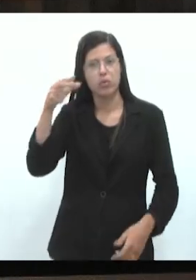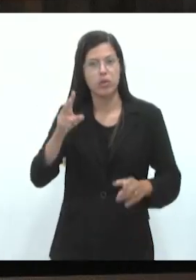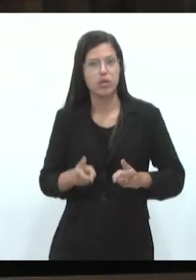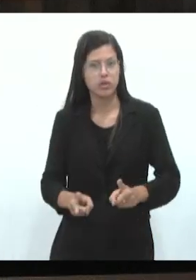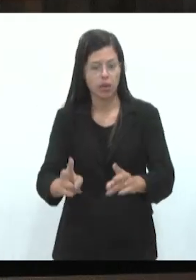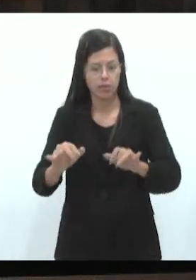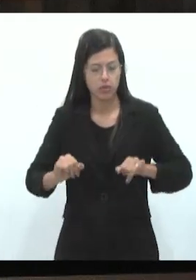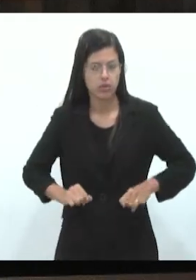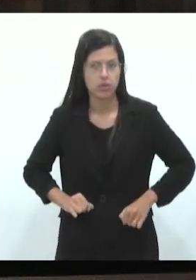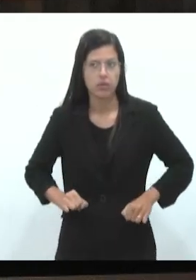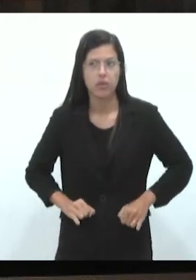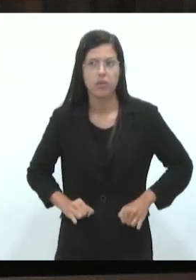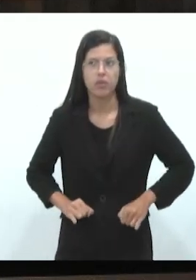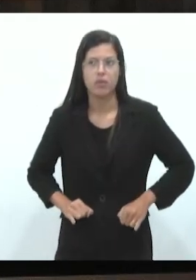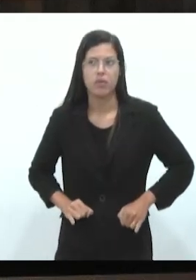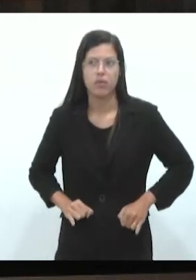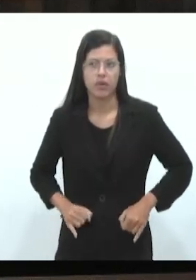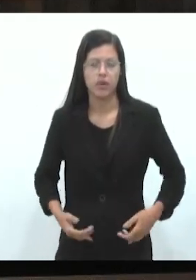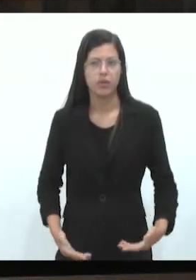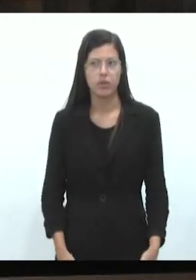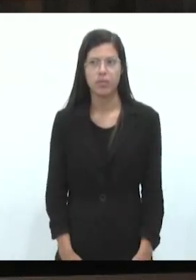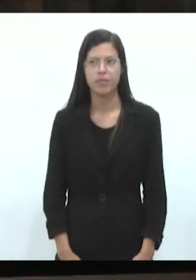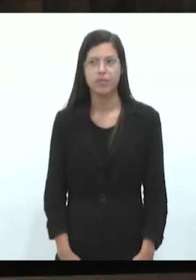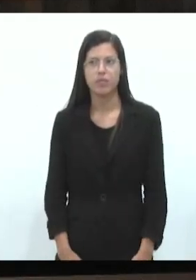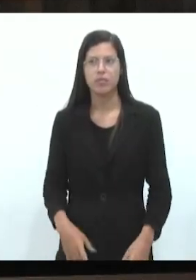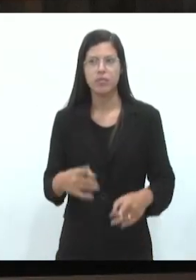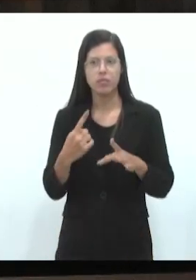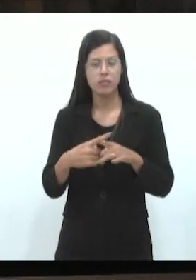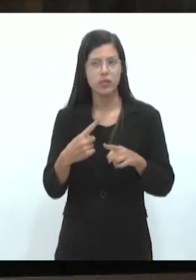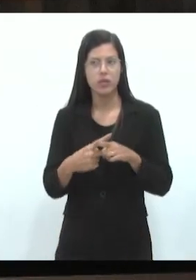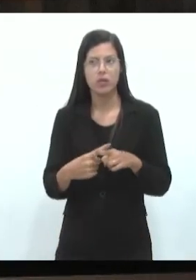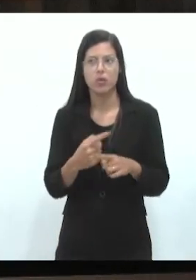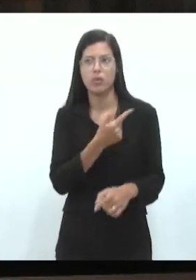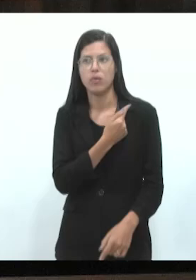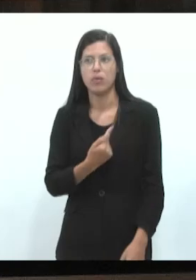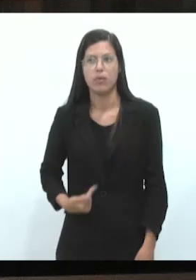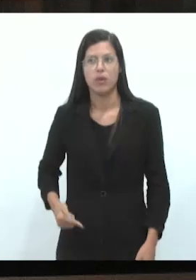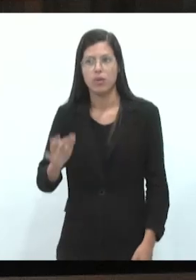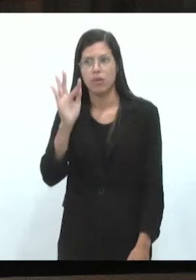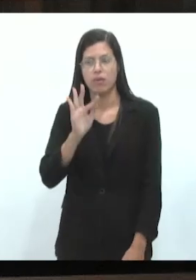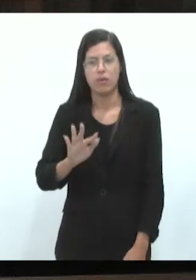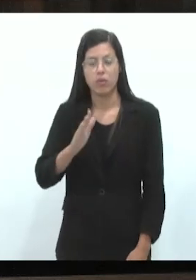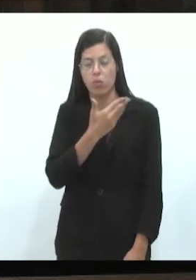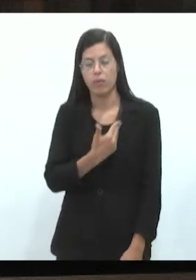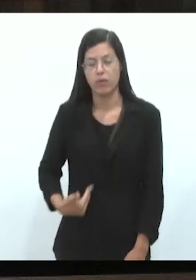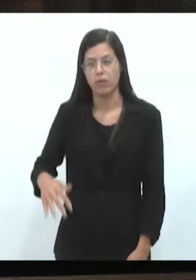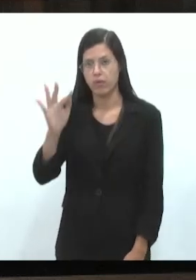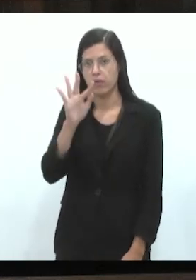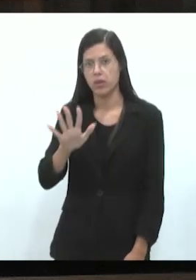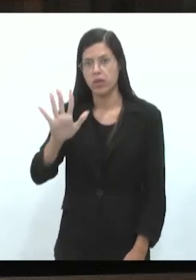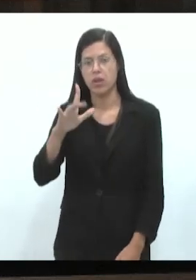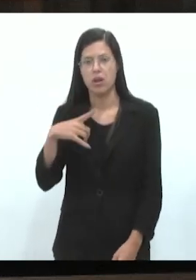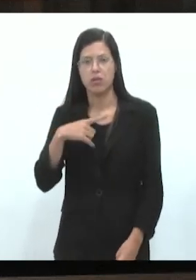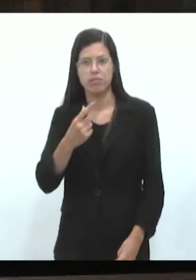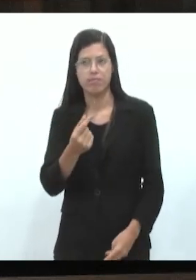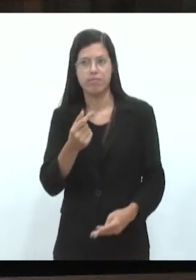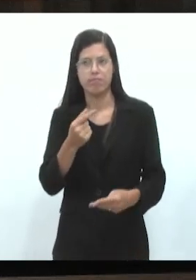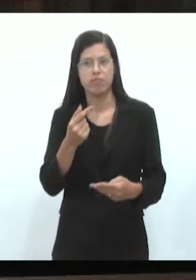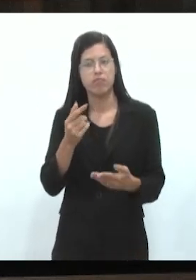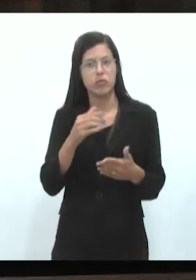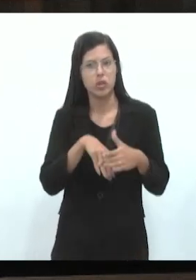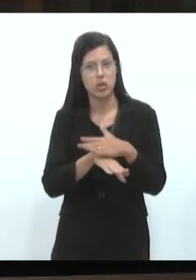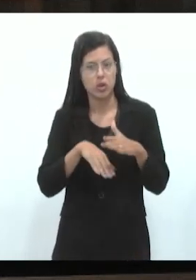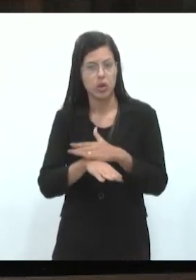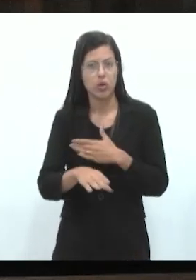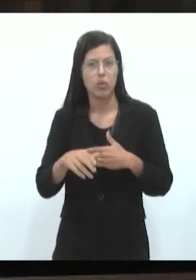sofrendo com o pires na mão, deputado Dionísio Lins, porque o governo federal concentra muitos recursos devido a esse pacto federativo